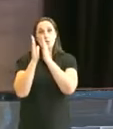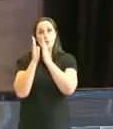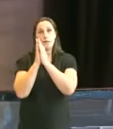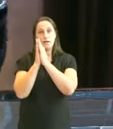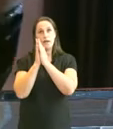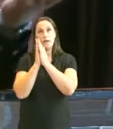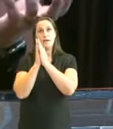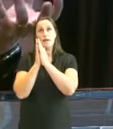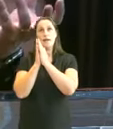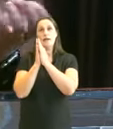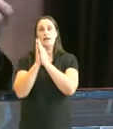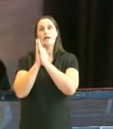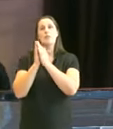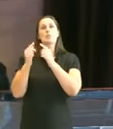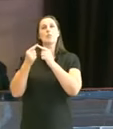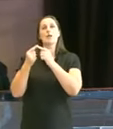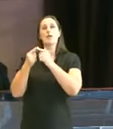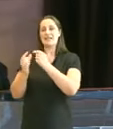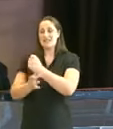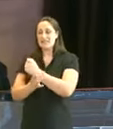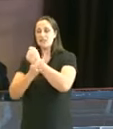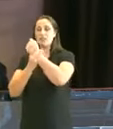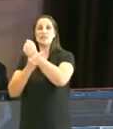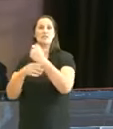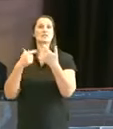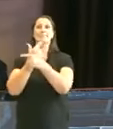pelas inseguranças que estão